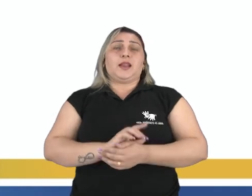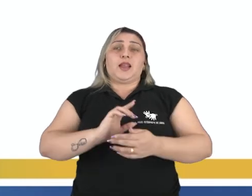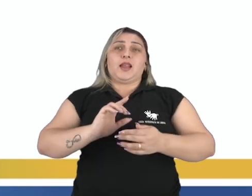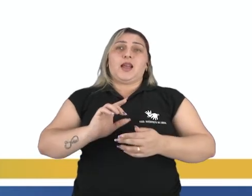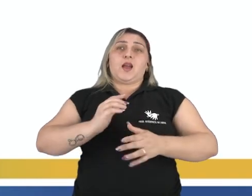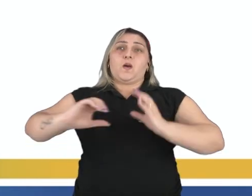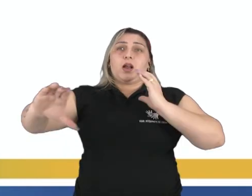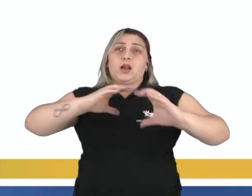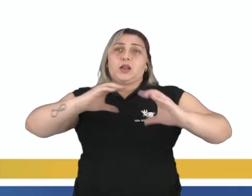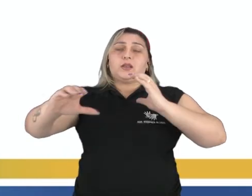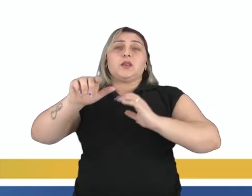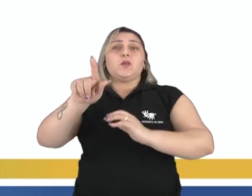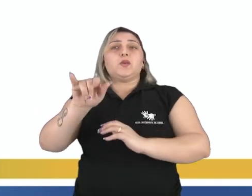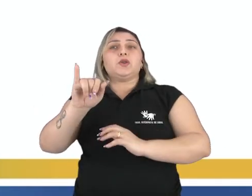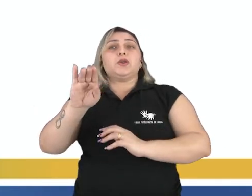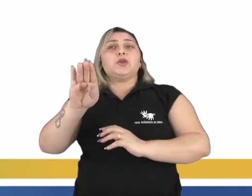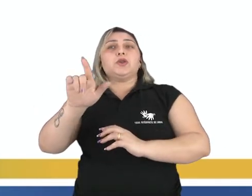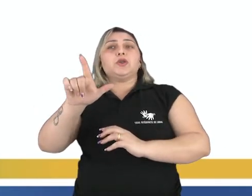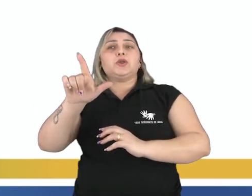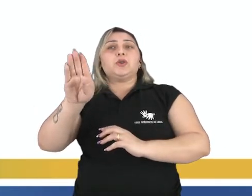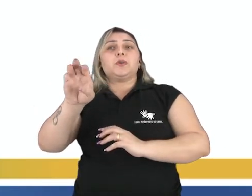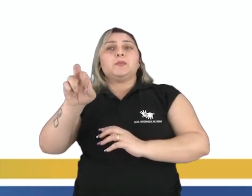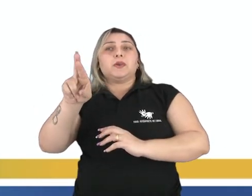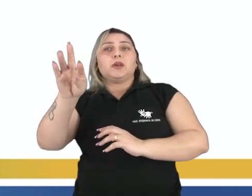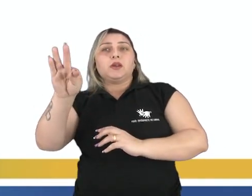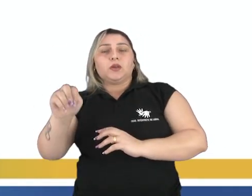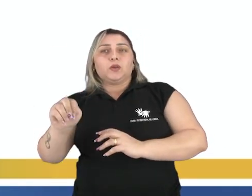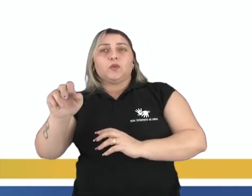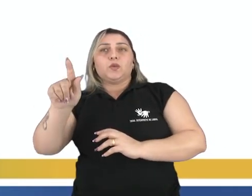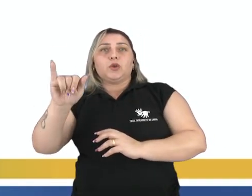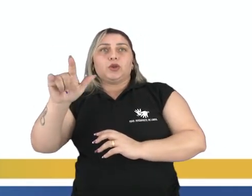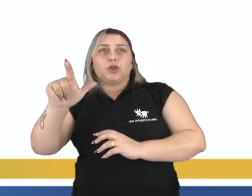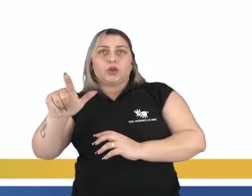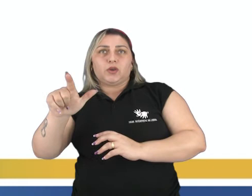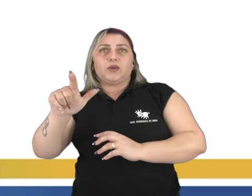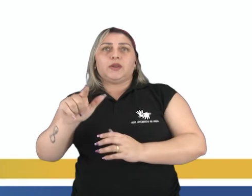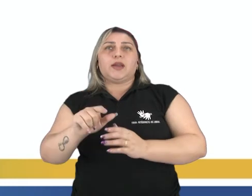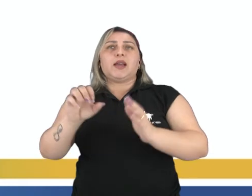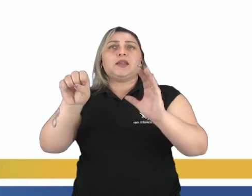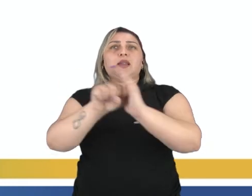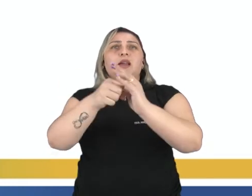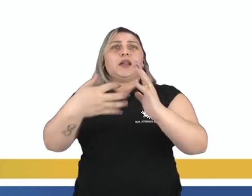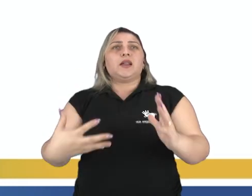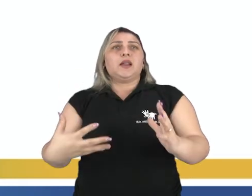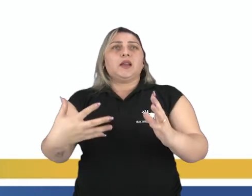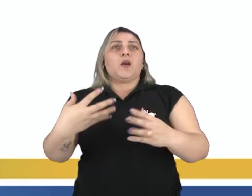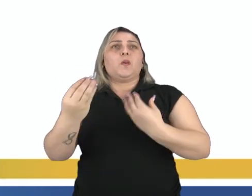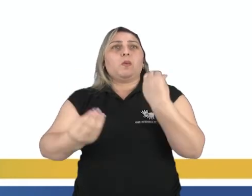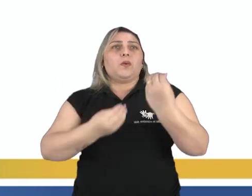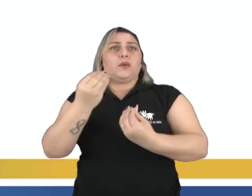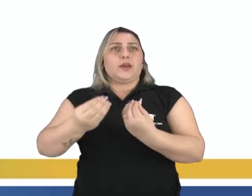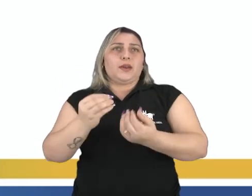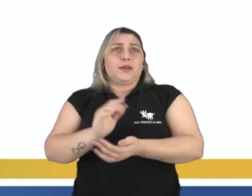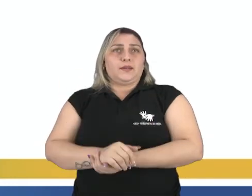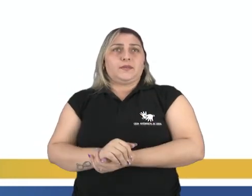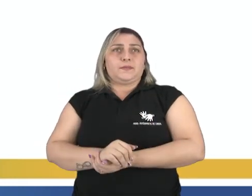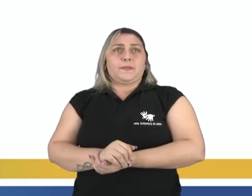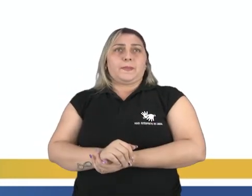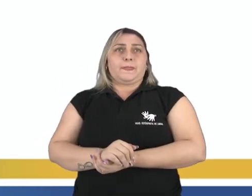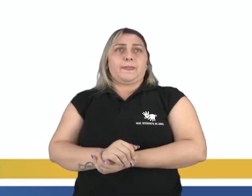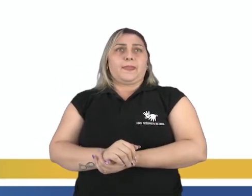essa letra de uma canção de Gilberto Gil apresentado como um texto 1 e ela se caracteriza predominantemente por quê